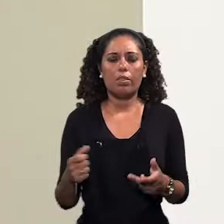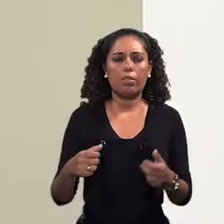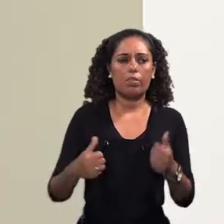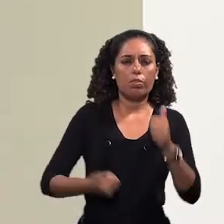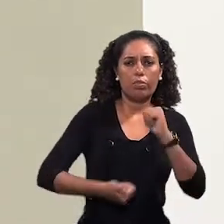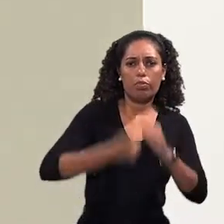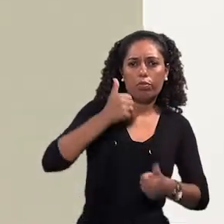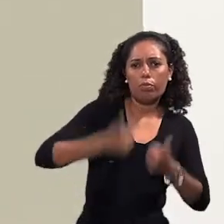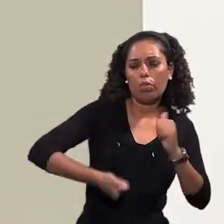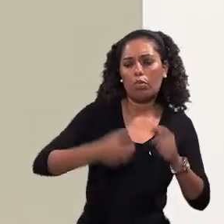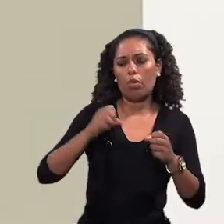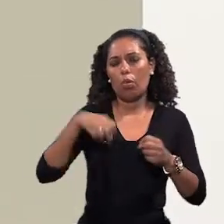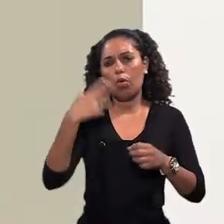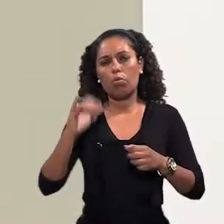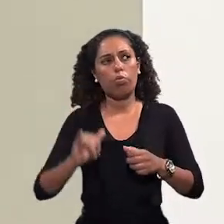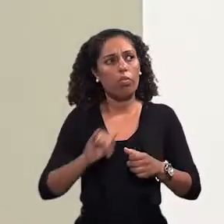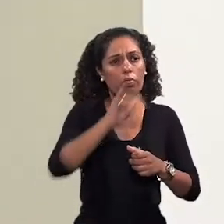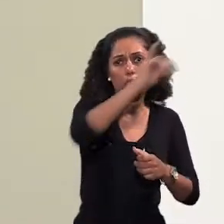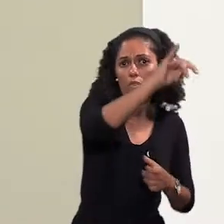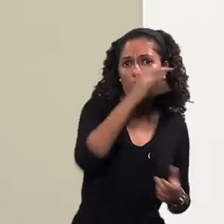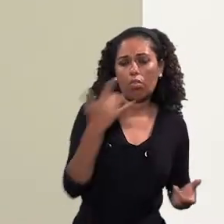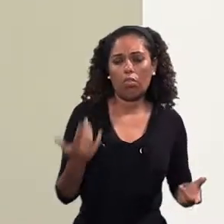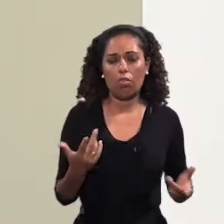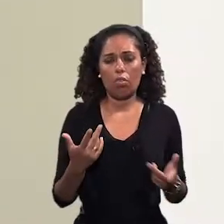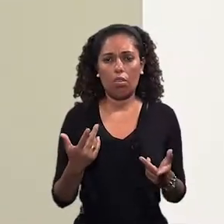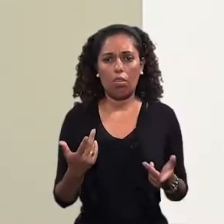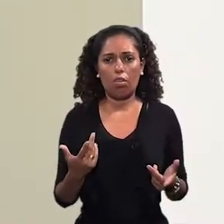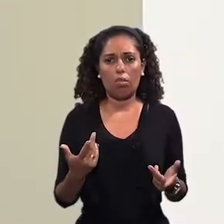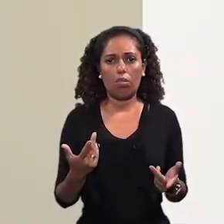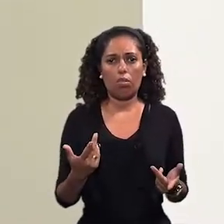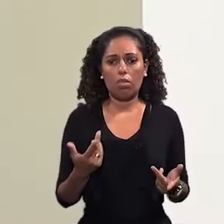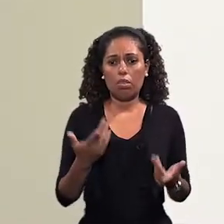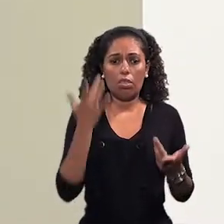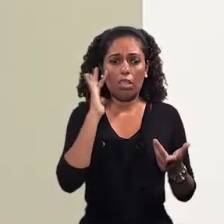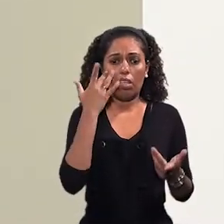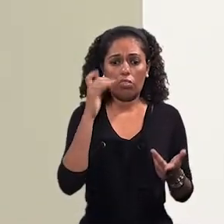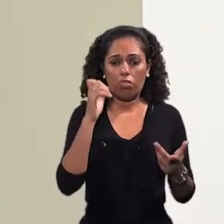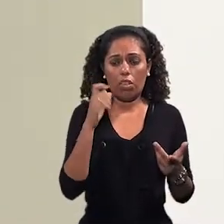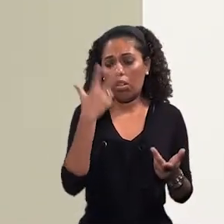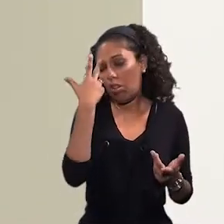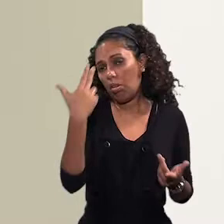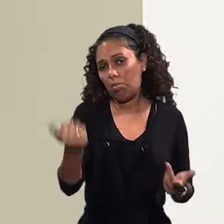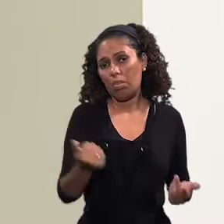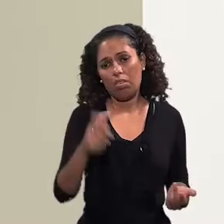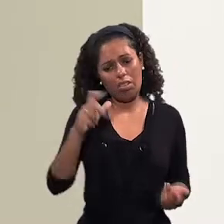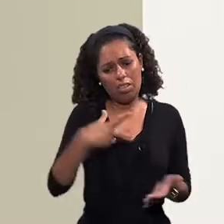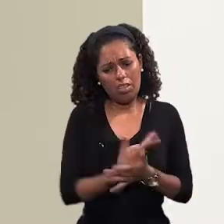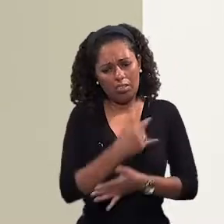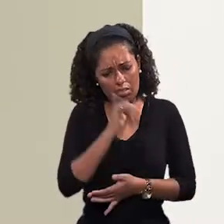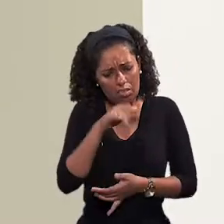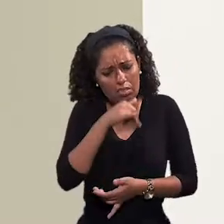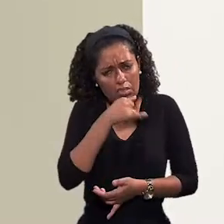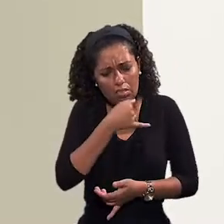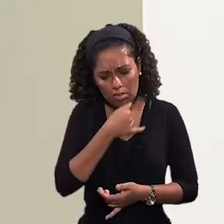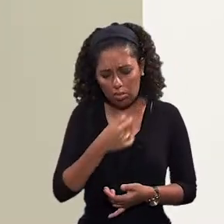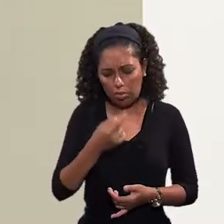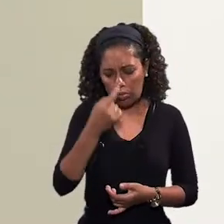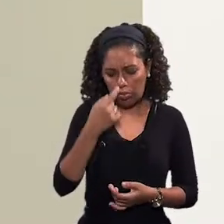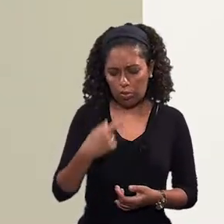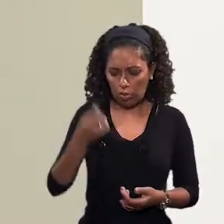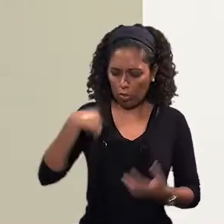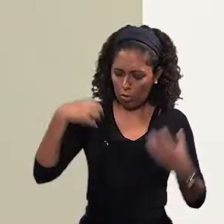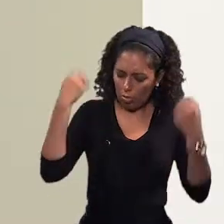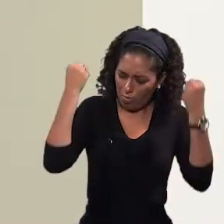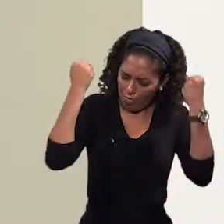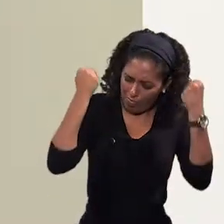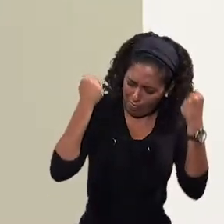país, ou acidentes aéreos, como vem acontecendo com uma certa frequência. Isso é muito triste. O peso que a gente